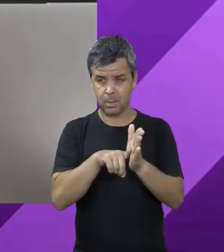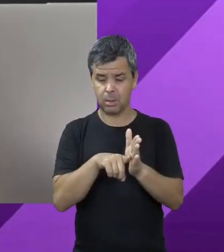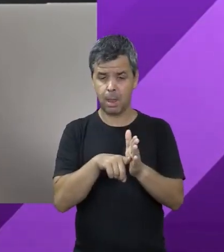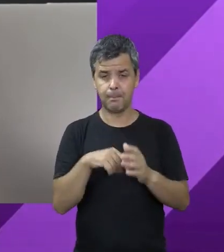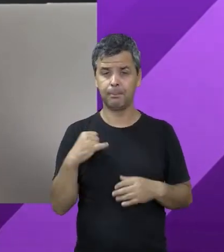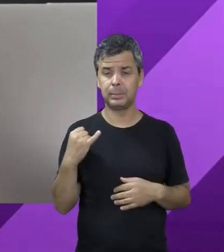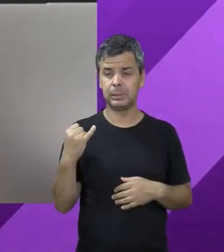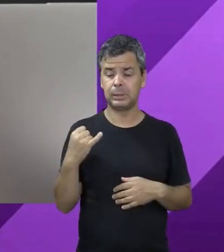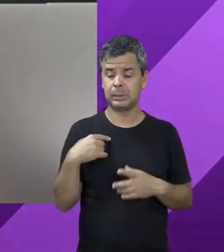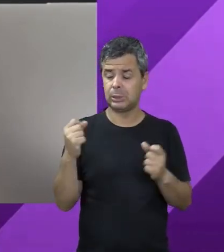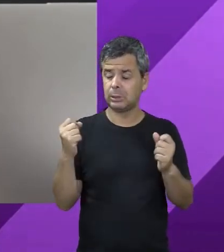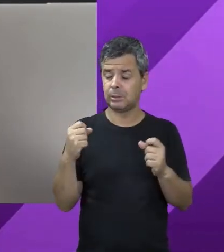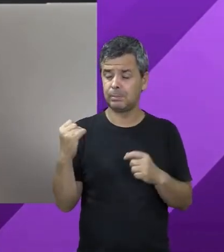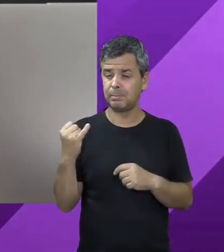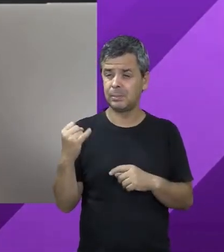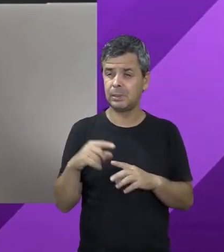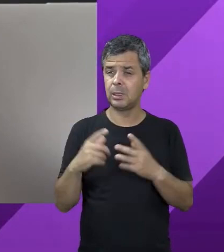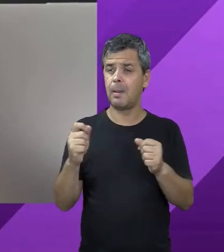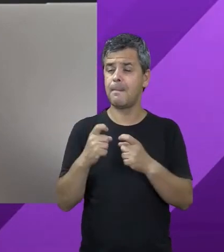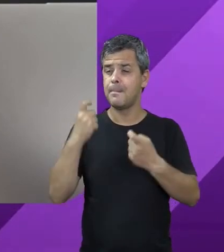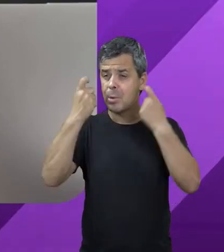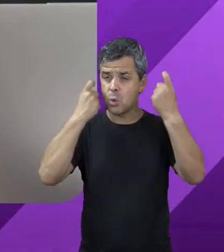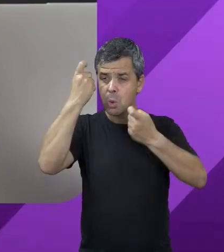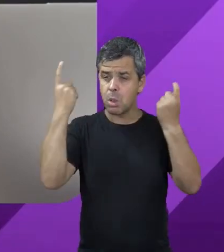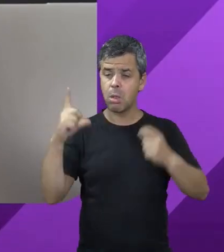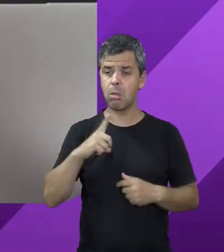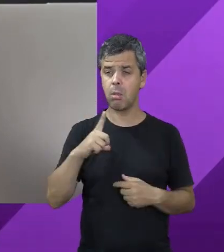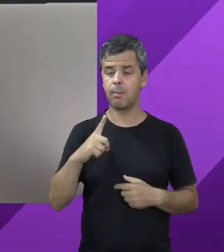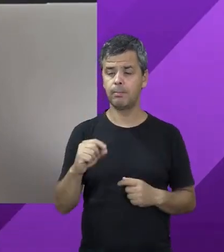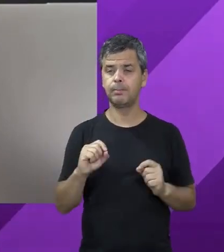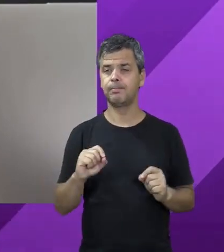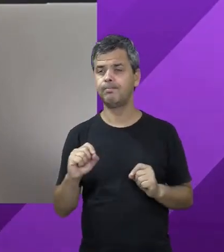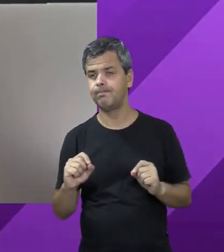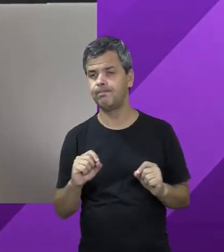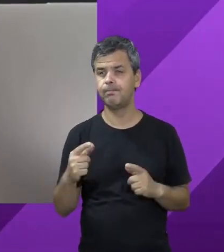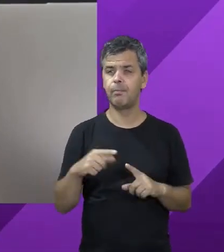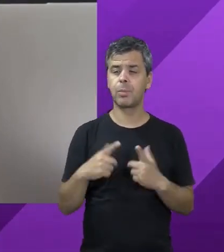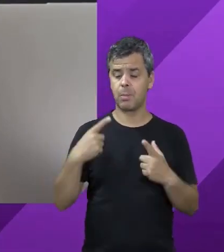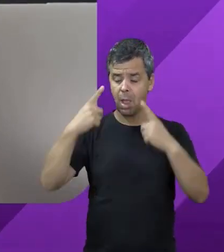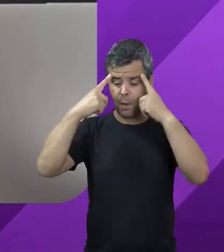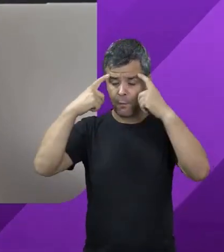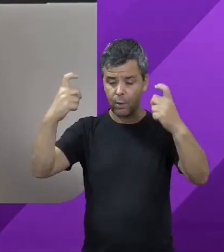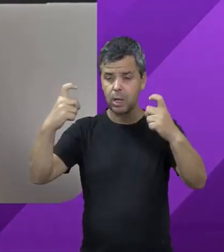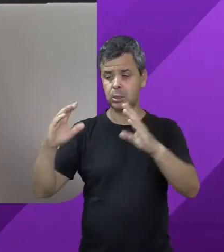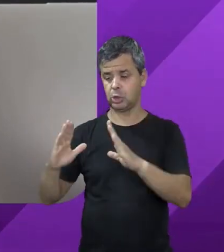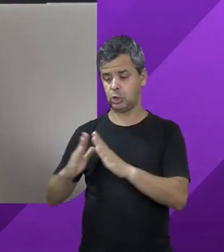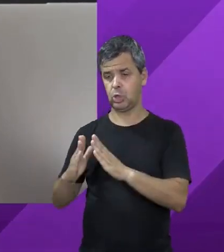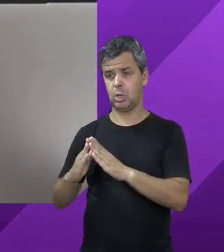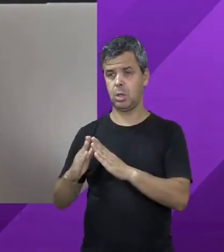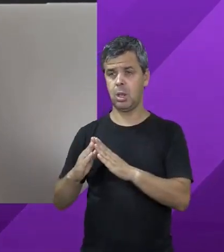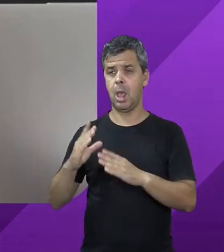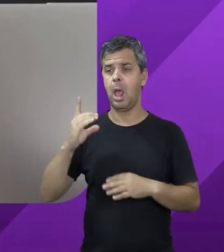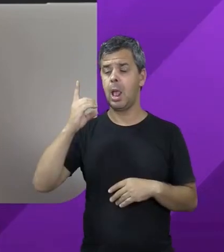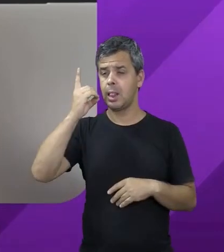alarmante que fala, né, a gente também tem casos aí, para além da violência doméstica, das